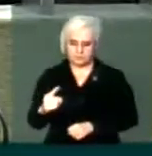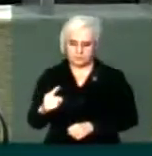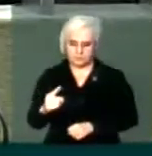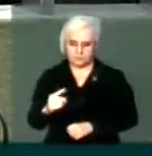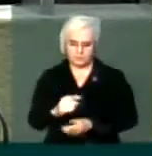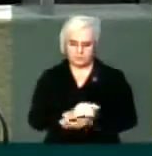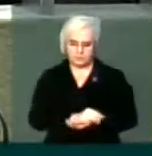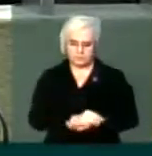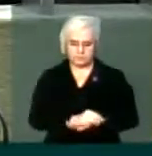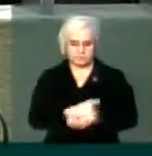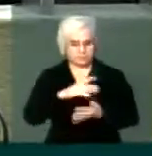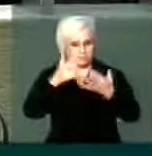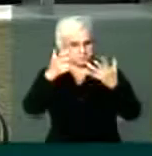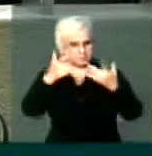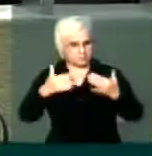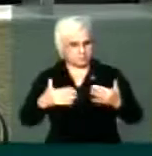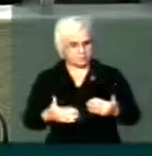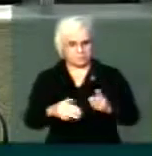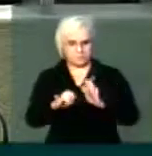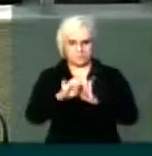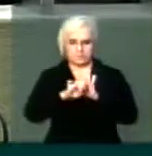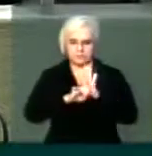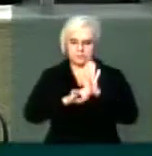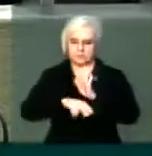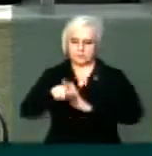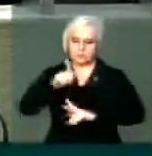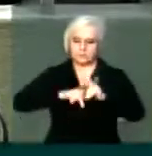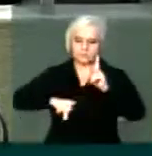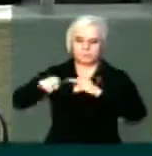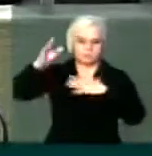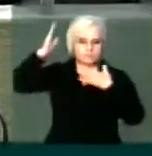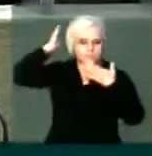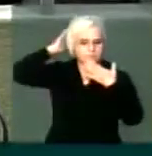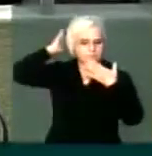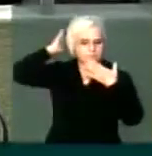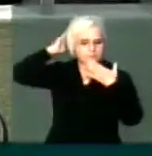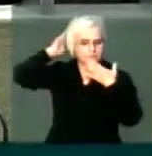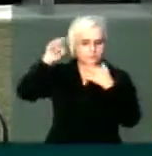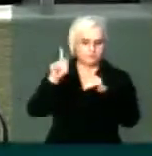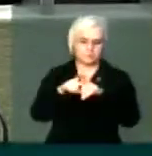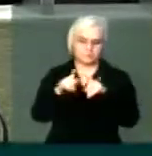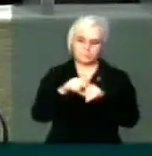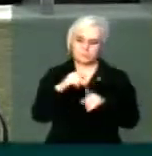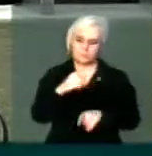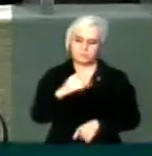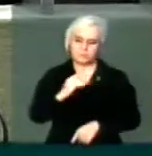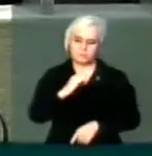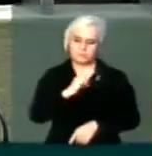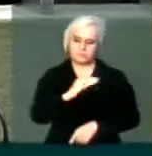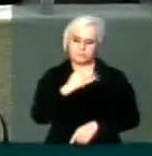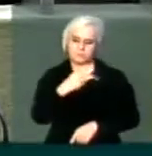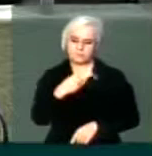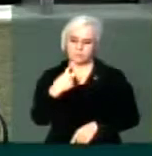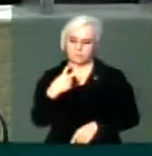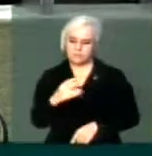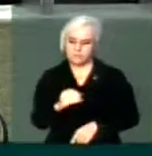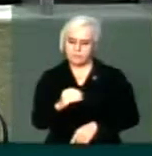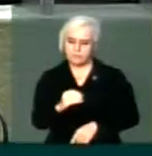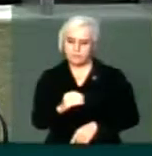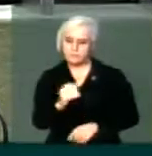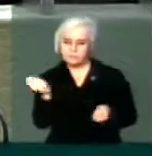1991, que dispõe sobre o Estatuto dos Povos Indígenas, e a PEC 320,